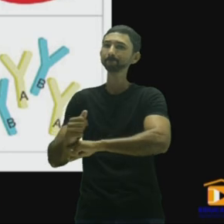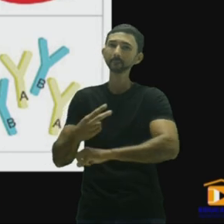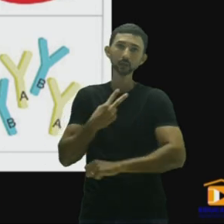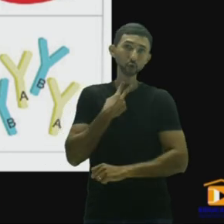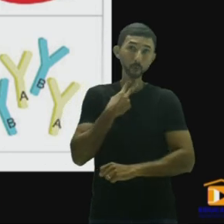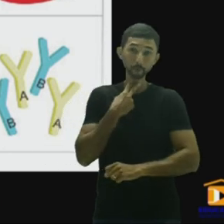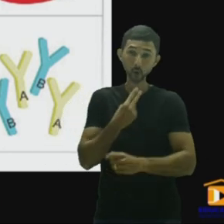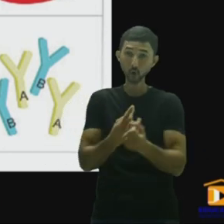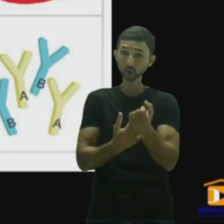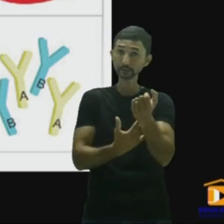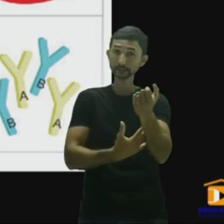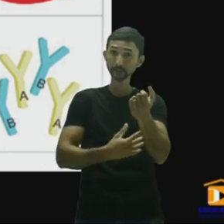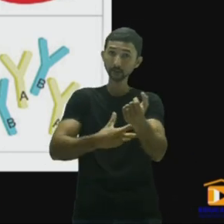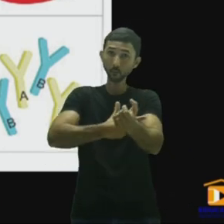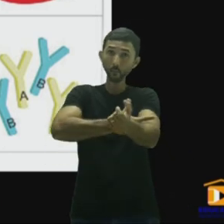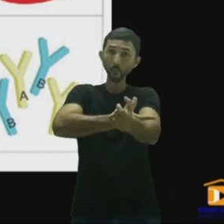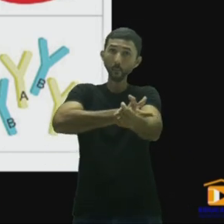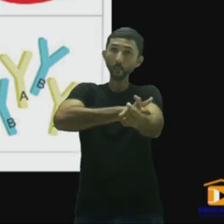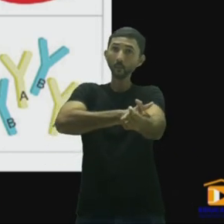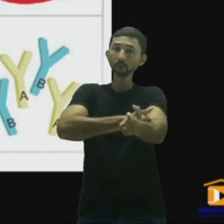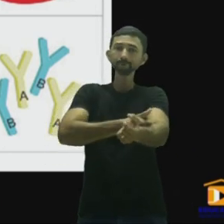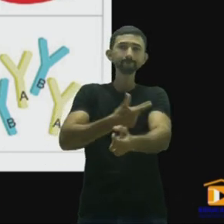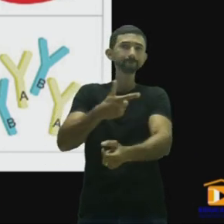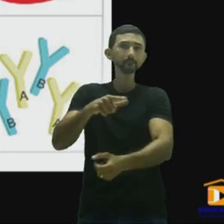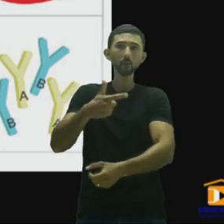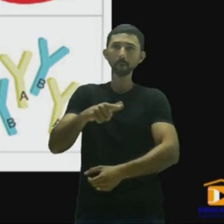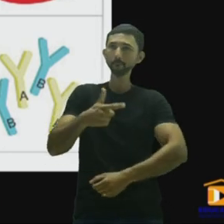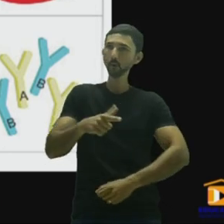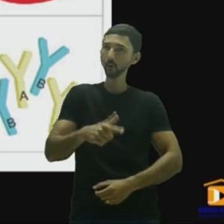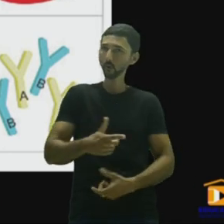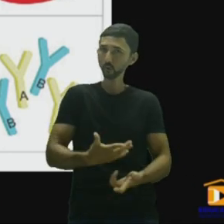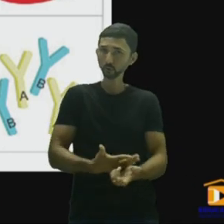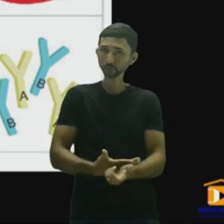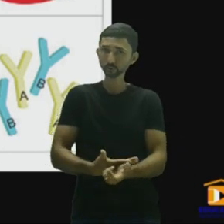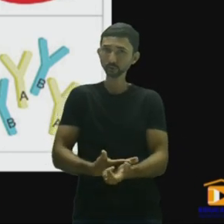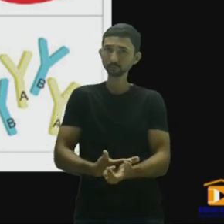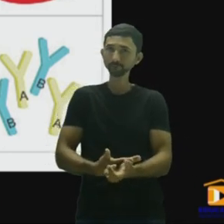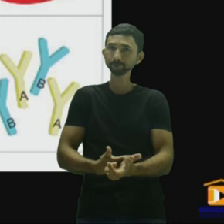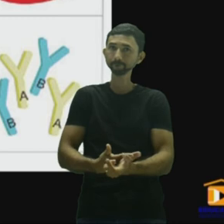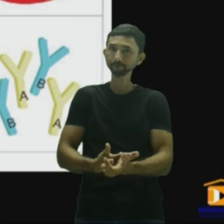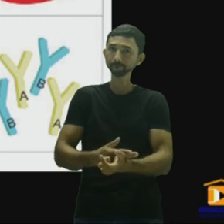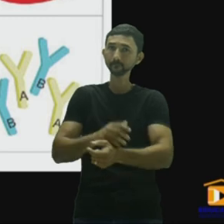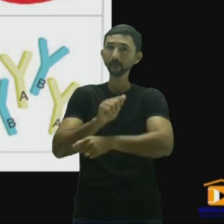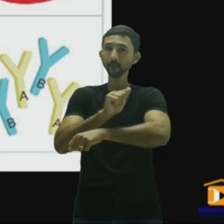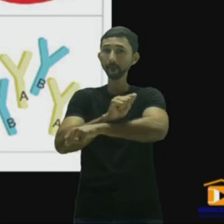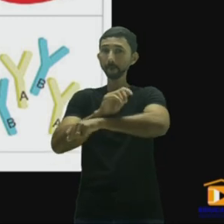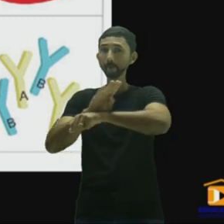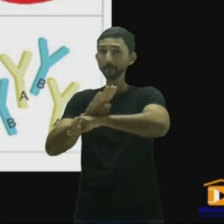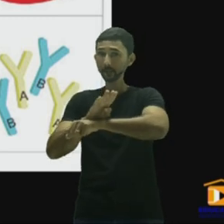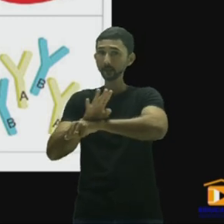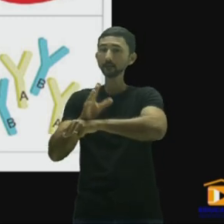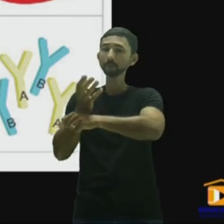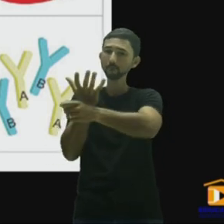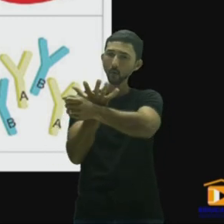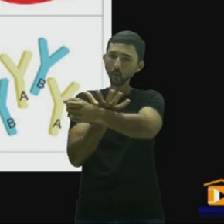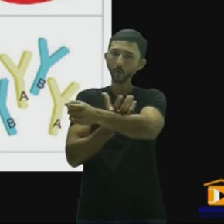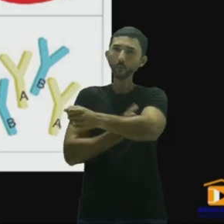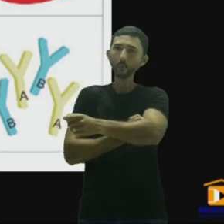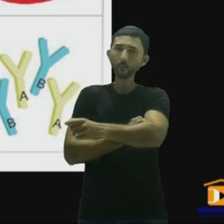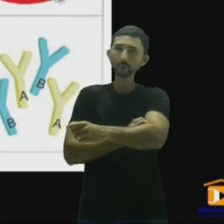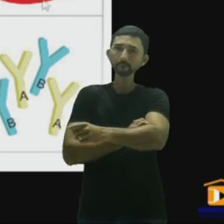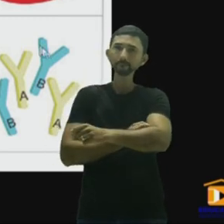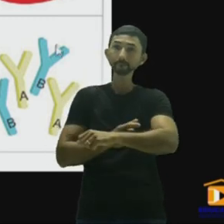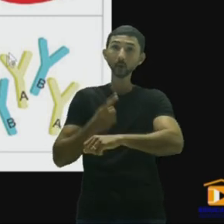AB não tem anticorpos anti-A nem anti-B, já pode receber sangue de todo mundo. E quem é O? O,